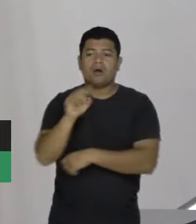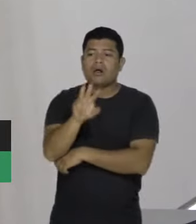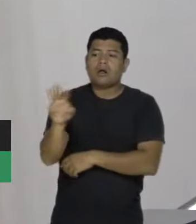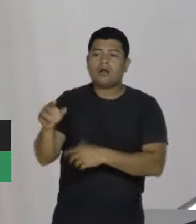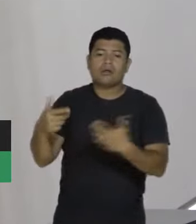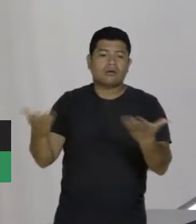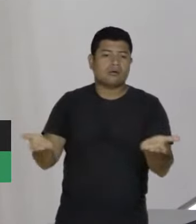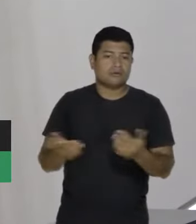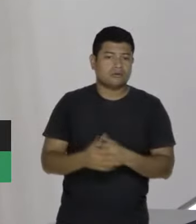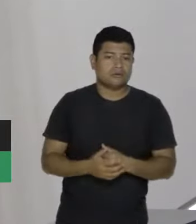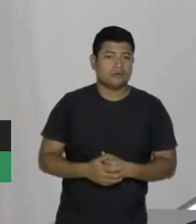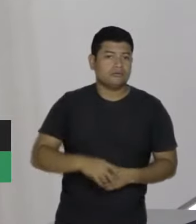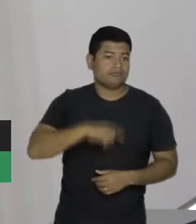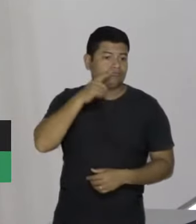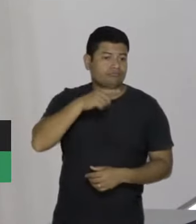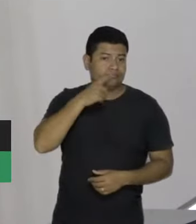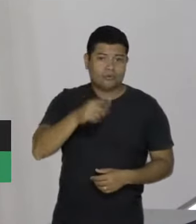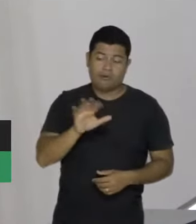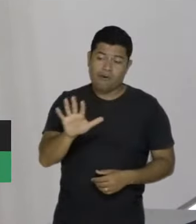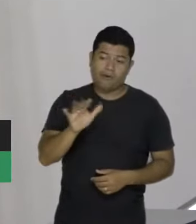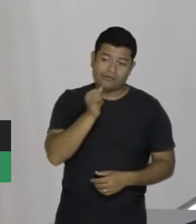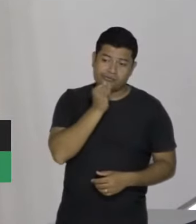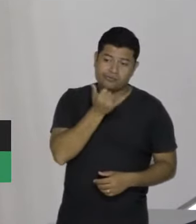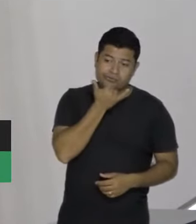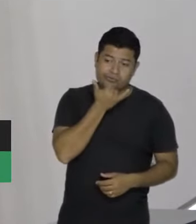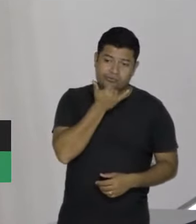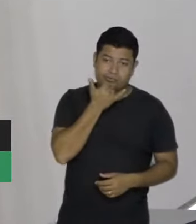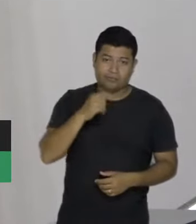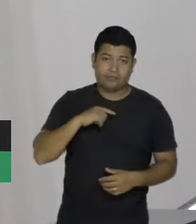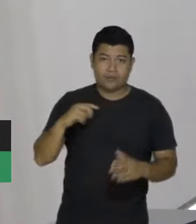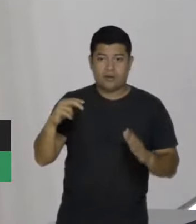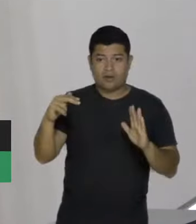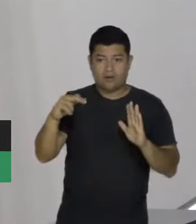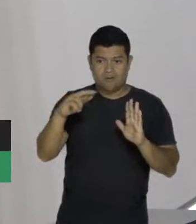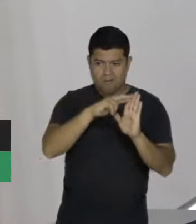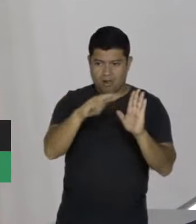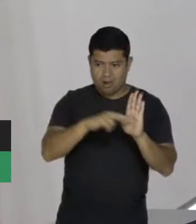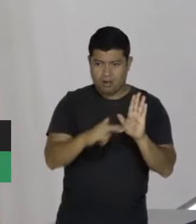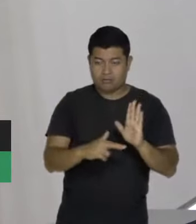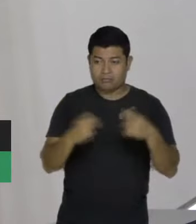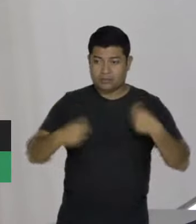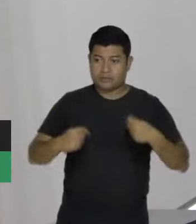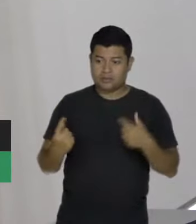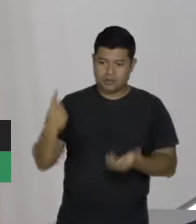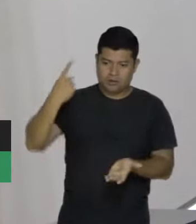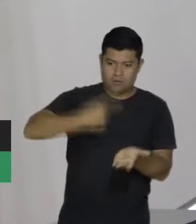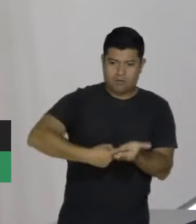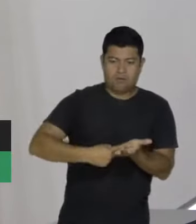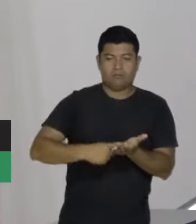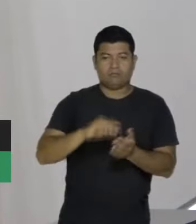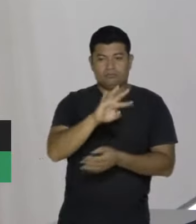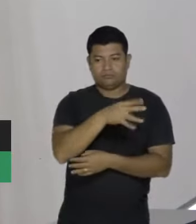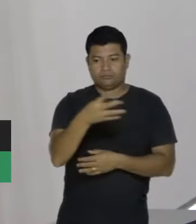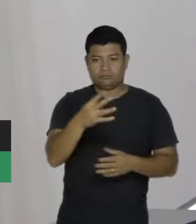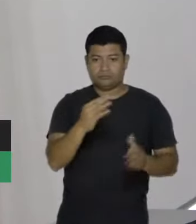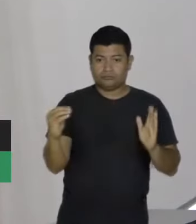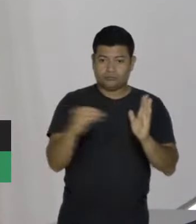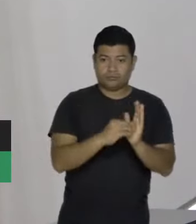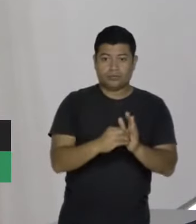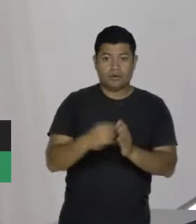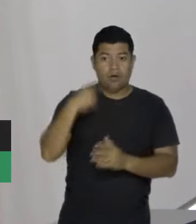dá, porque agora tem uma norma que diz que tem que agendar com 48